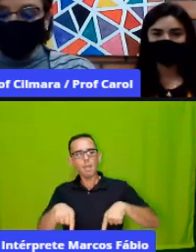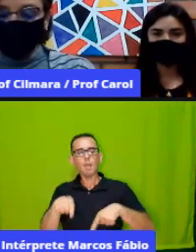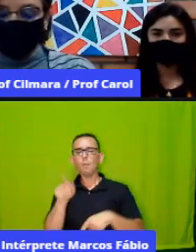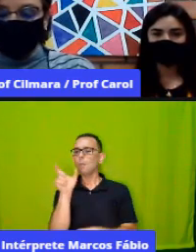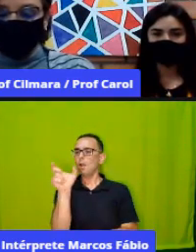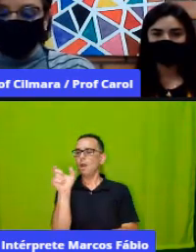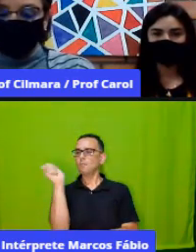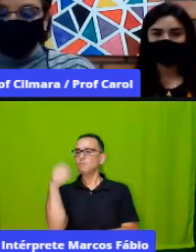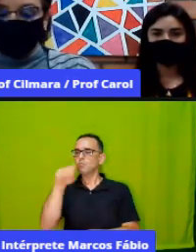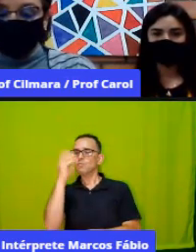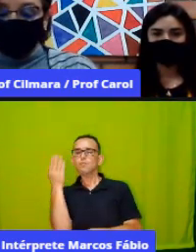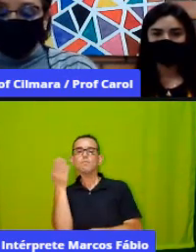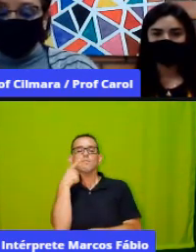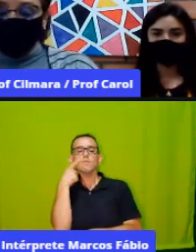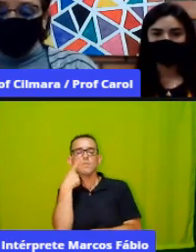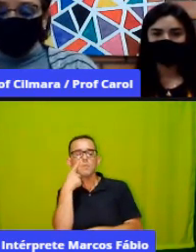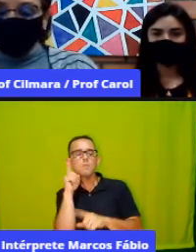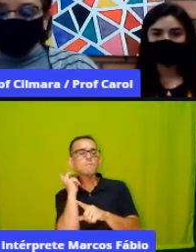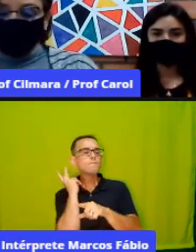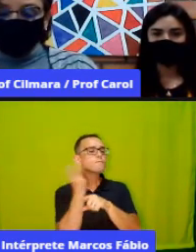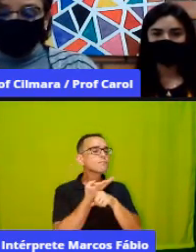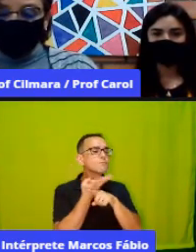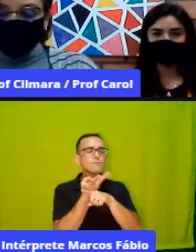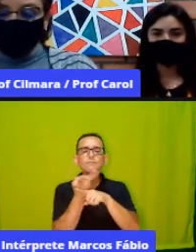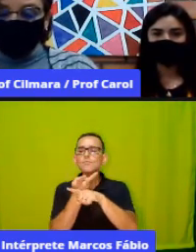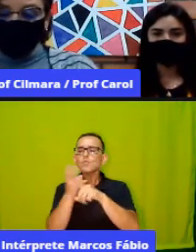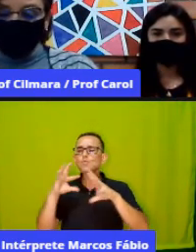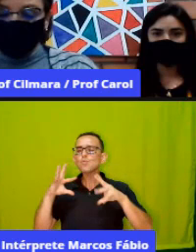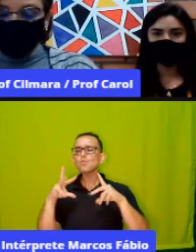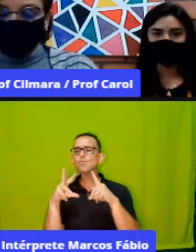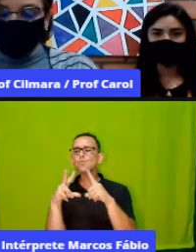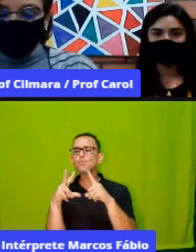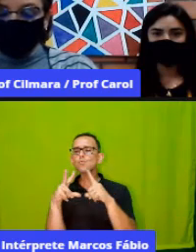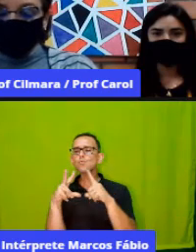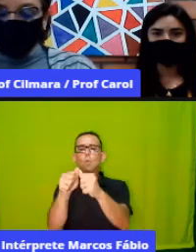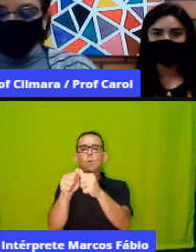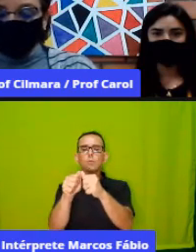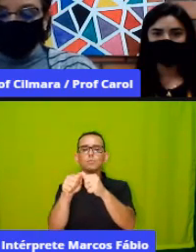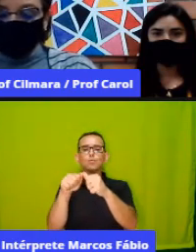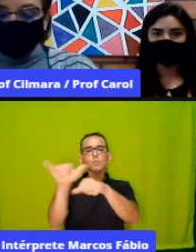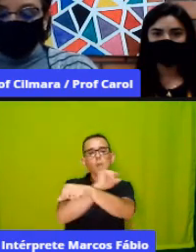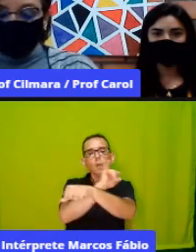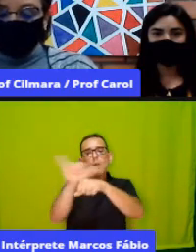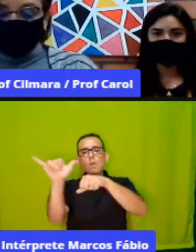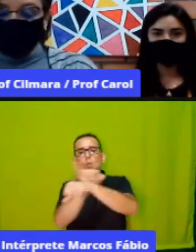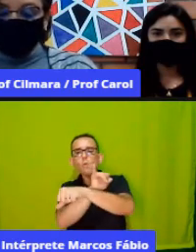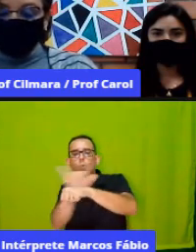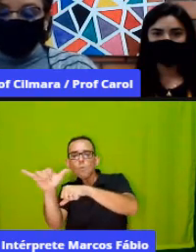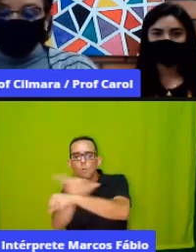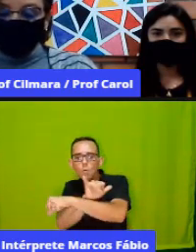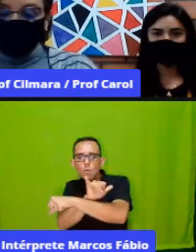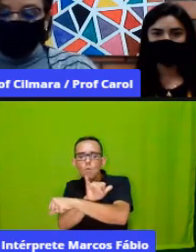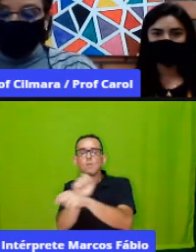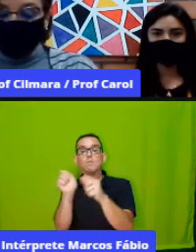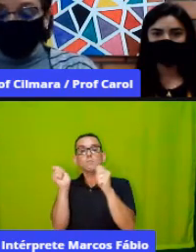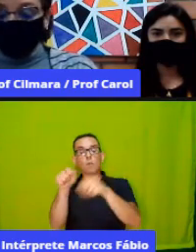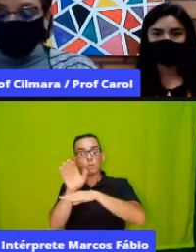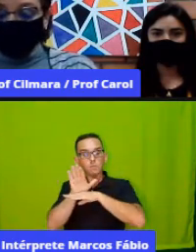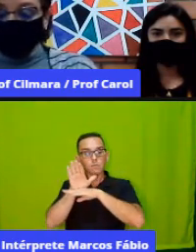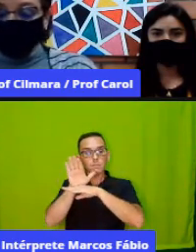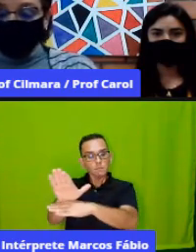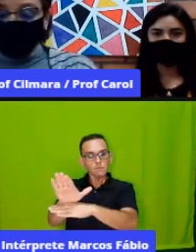para identificar todo artesanal de recursos e serviços que contribuem